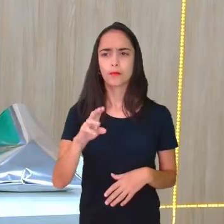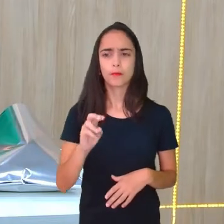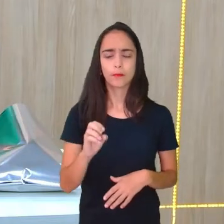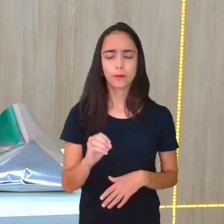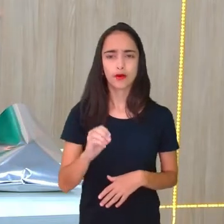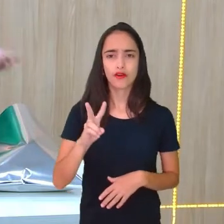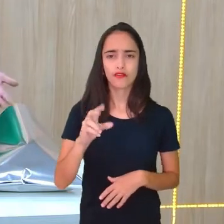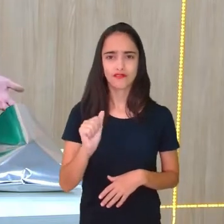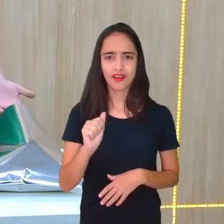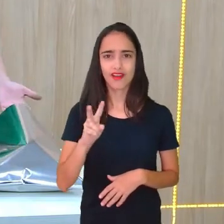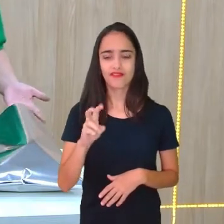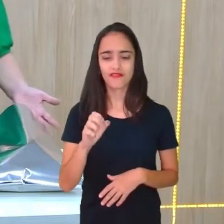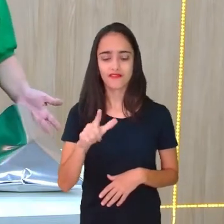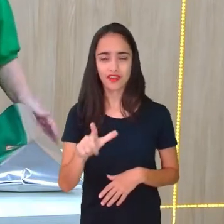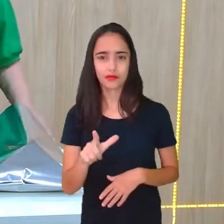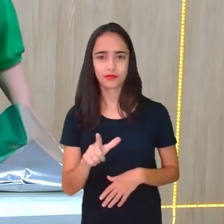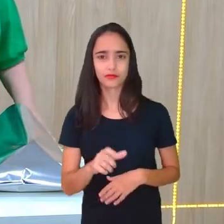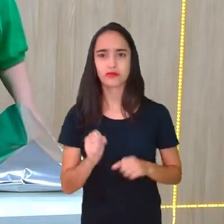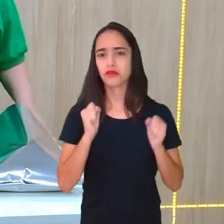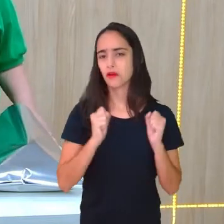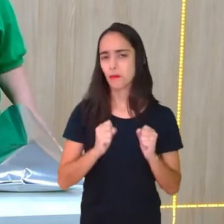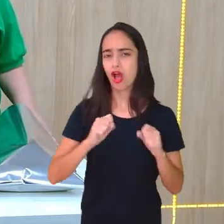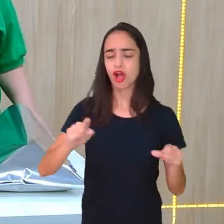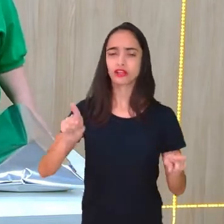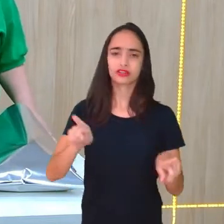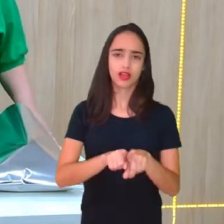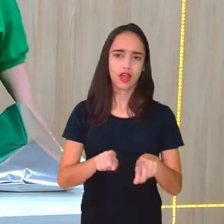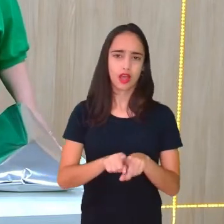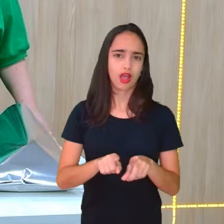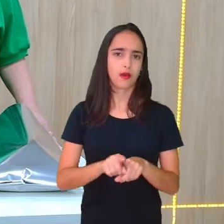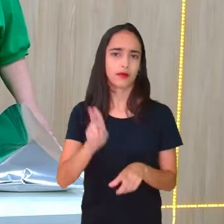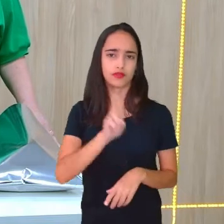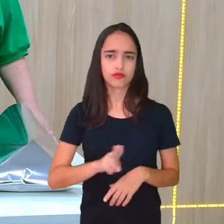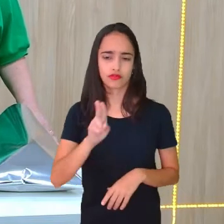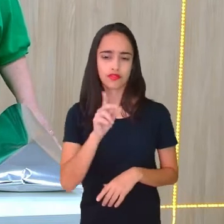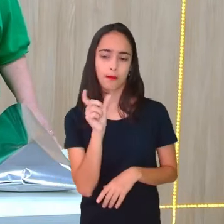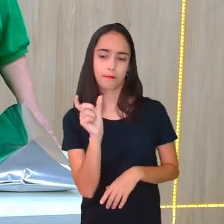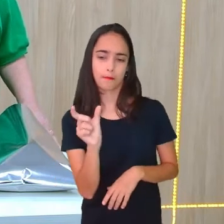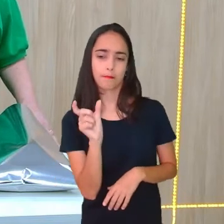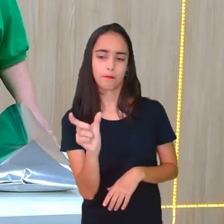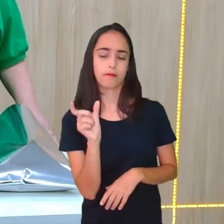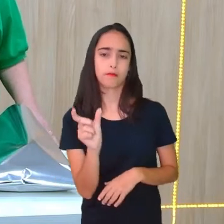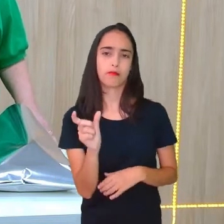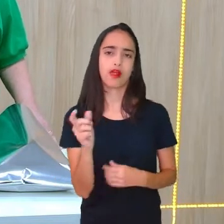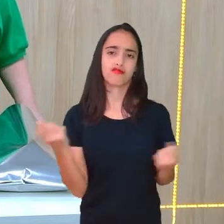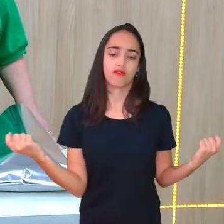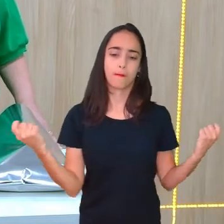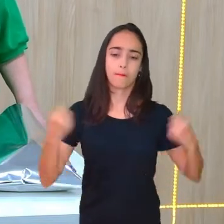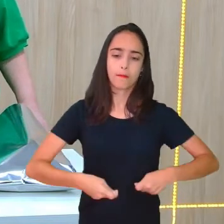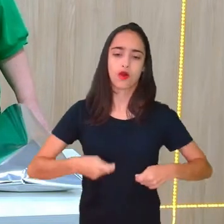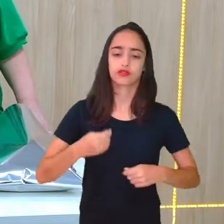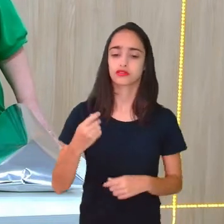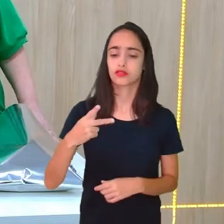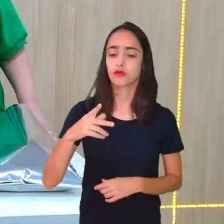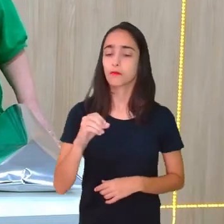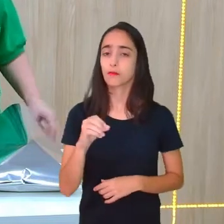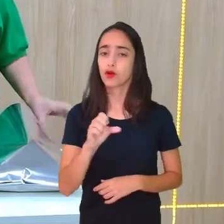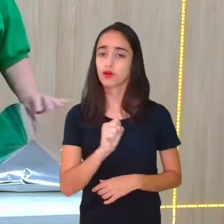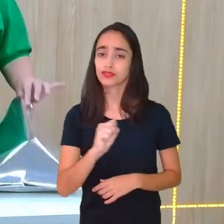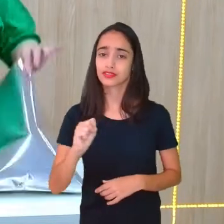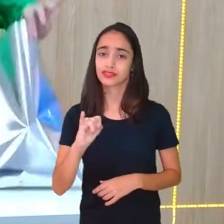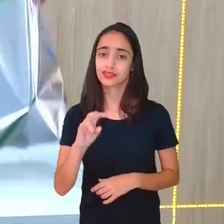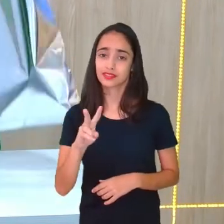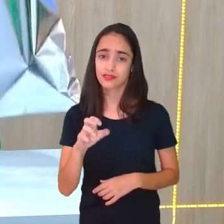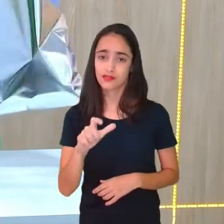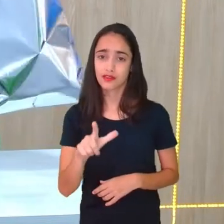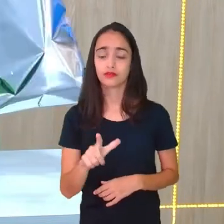ser possível, certo? A chance é muito grande, porque metade das